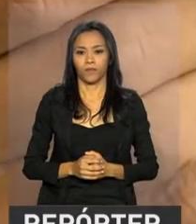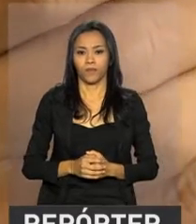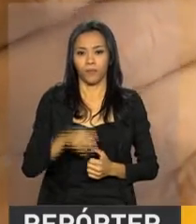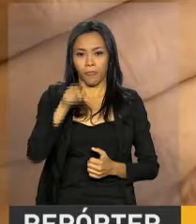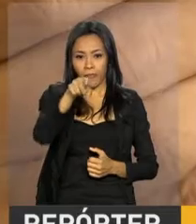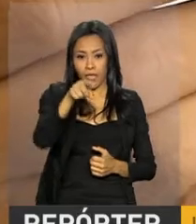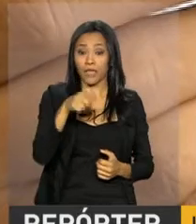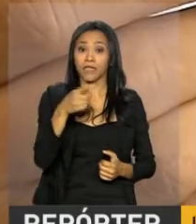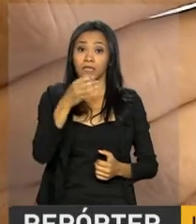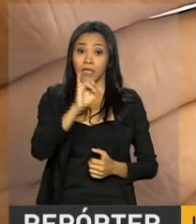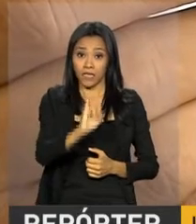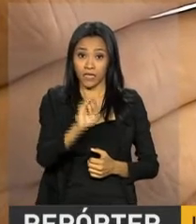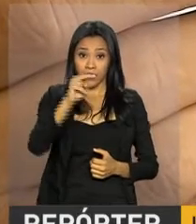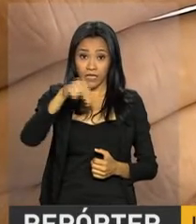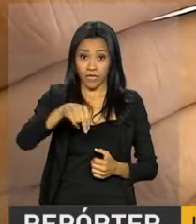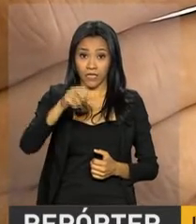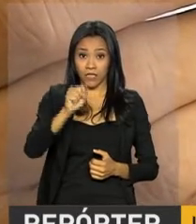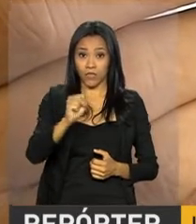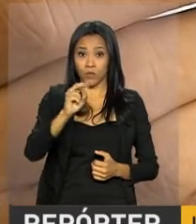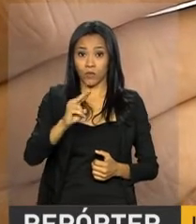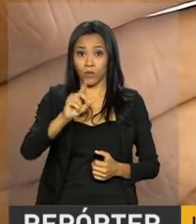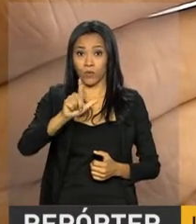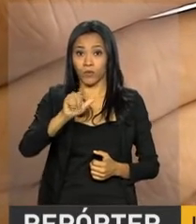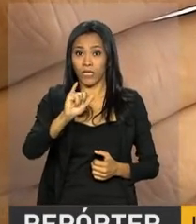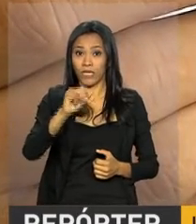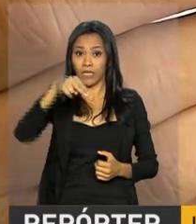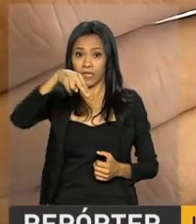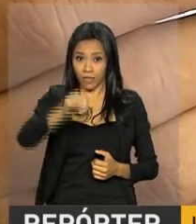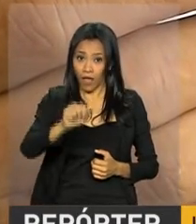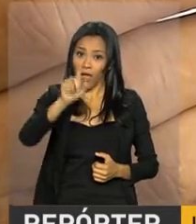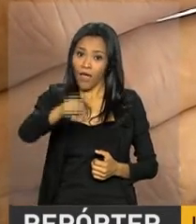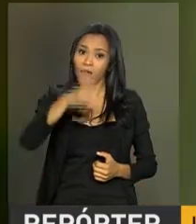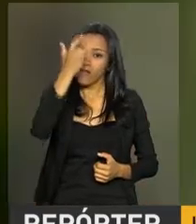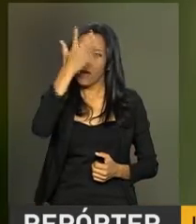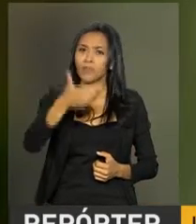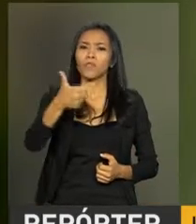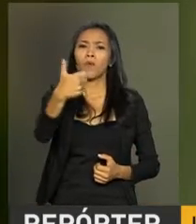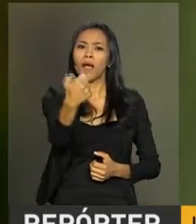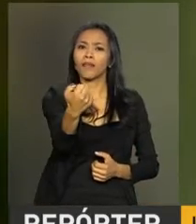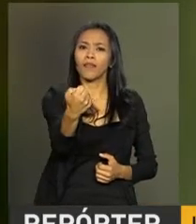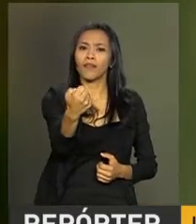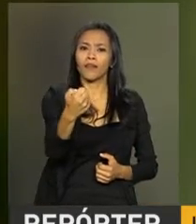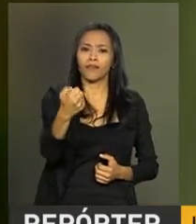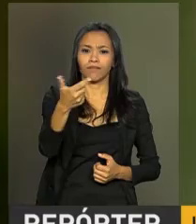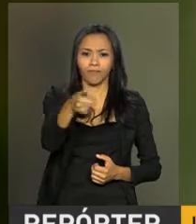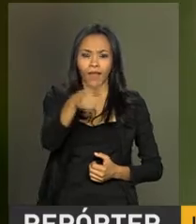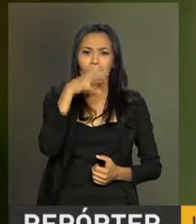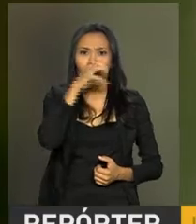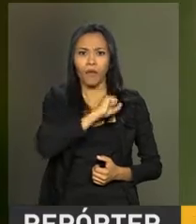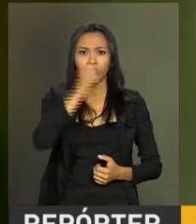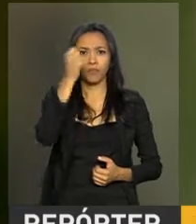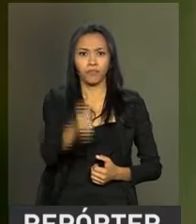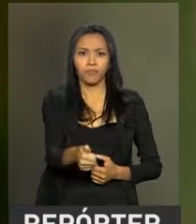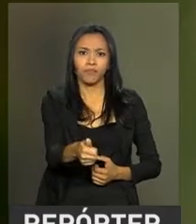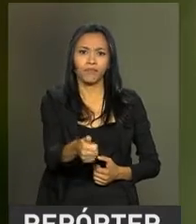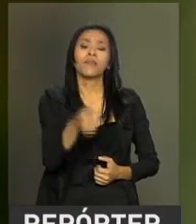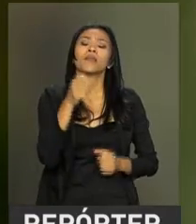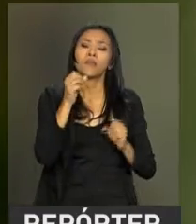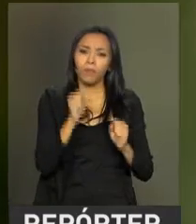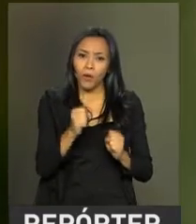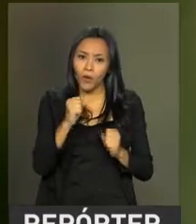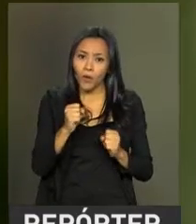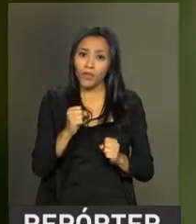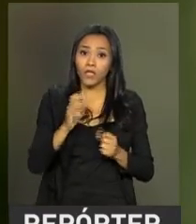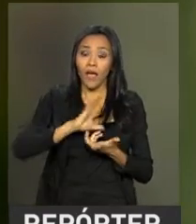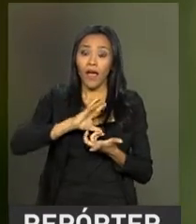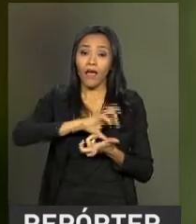a chamada insulina análoga é de fácil aplicação com uma caneta oferece respostas mais rápidas e pode ter a dosagem